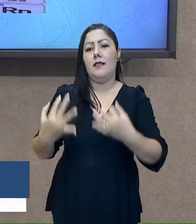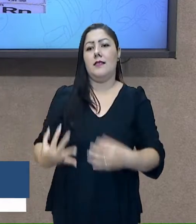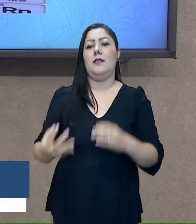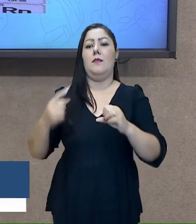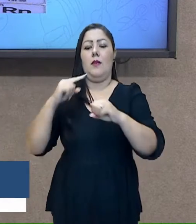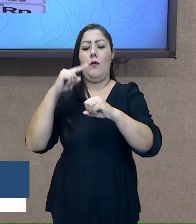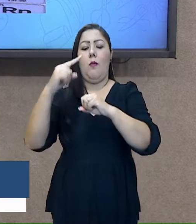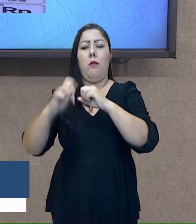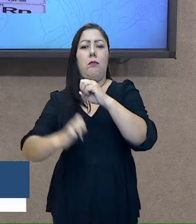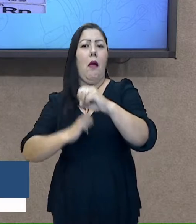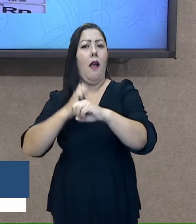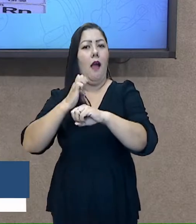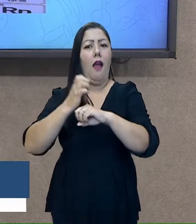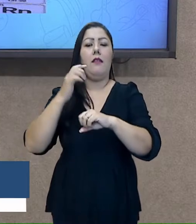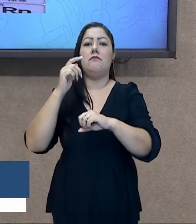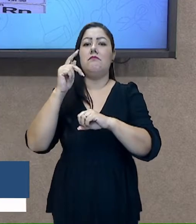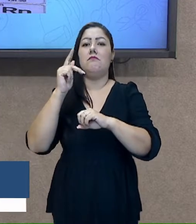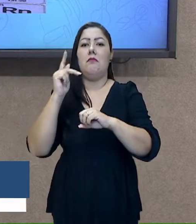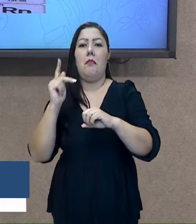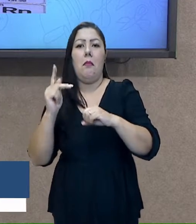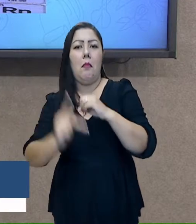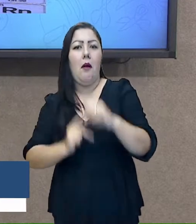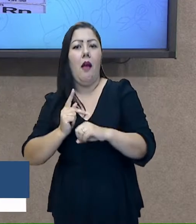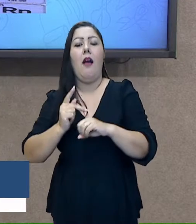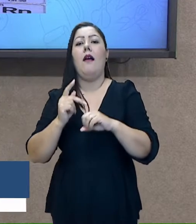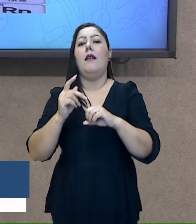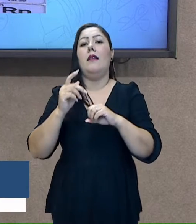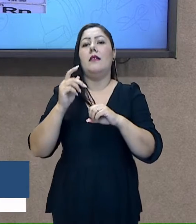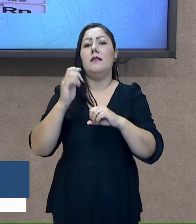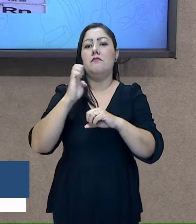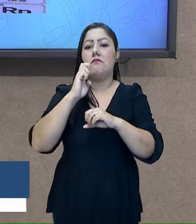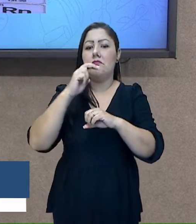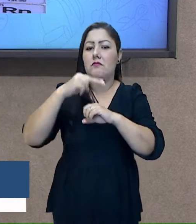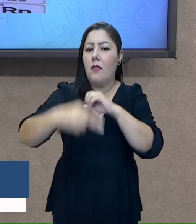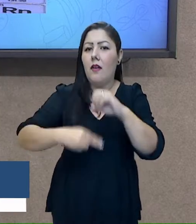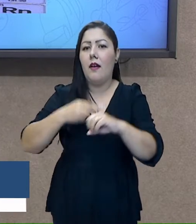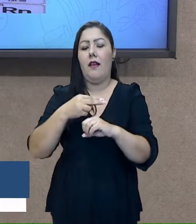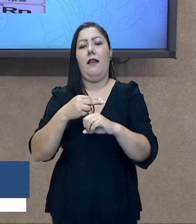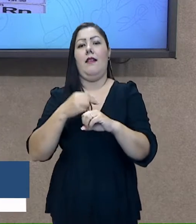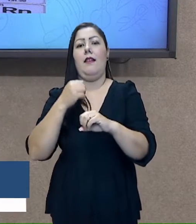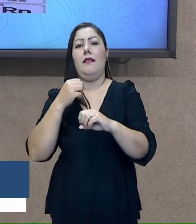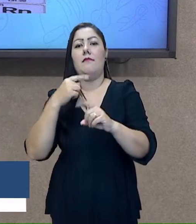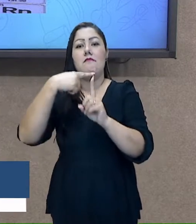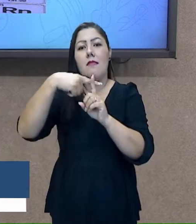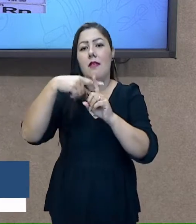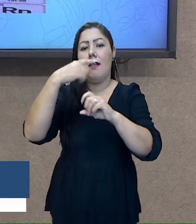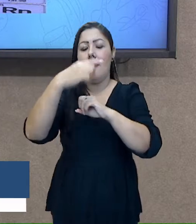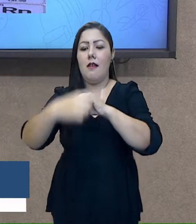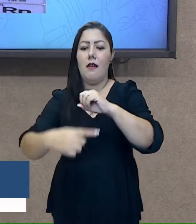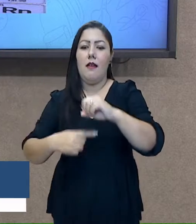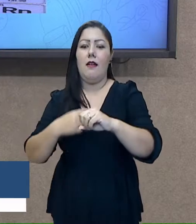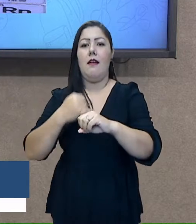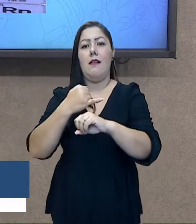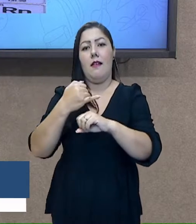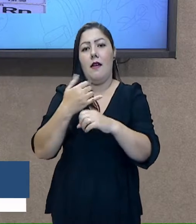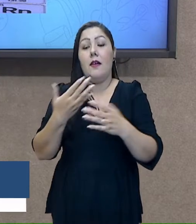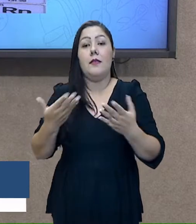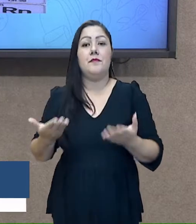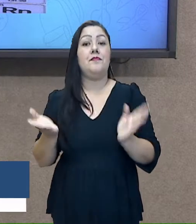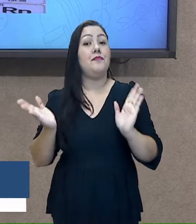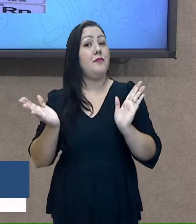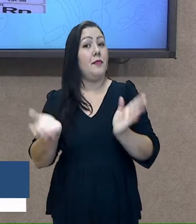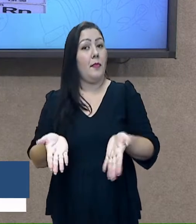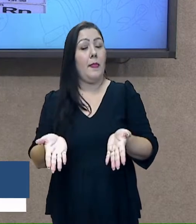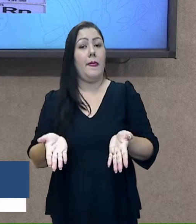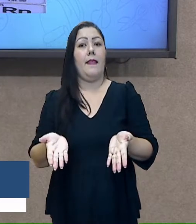atômico, prótons, elétrons, nêutrons, íons. E hoje a nossa